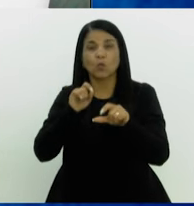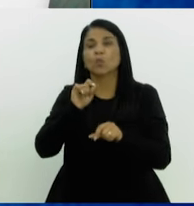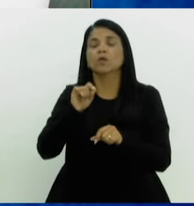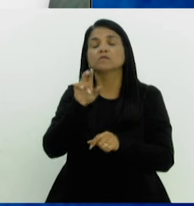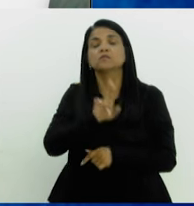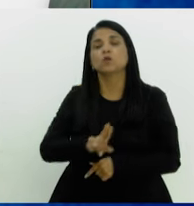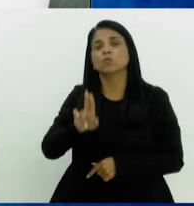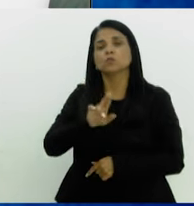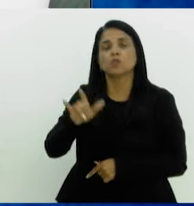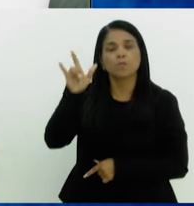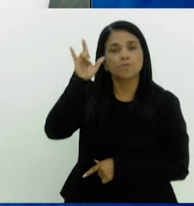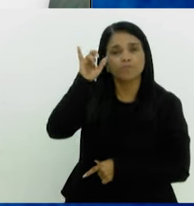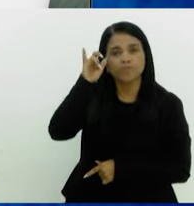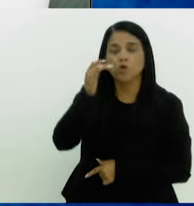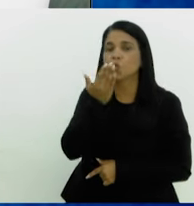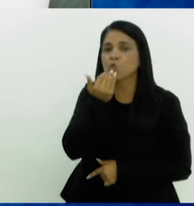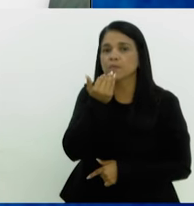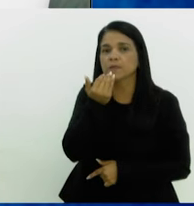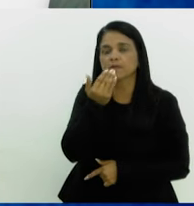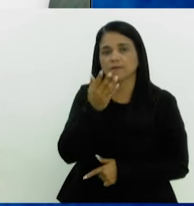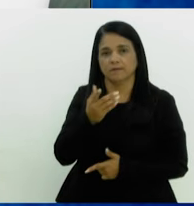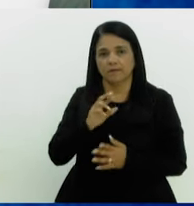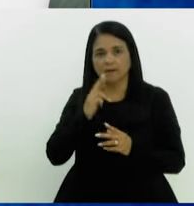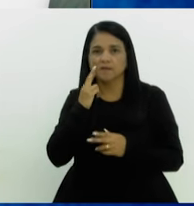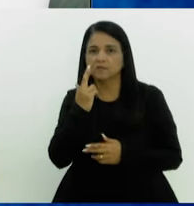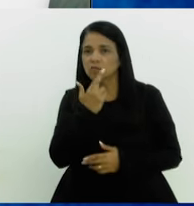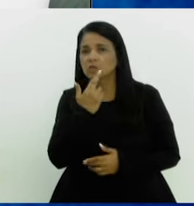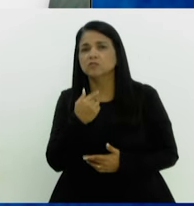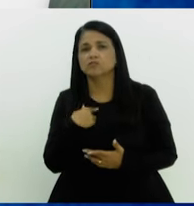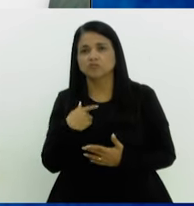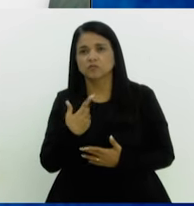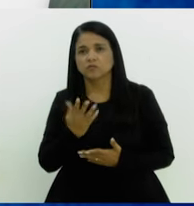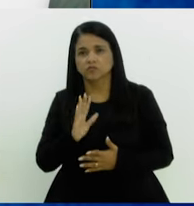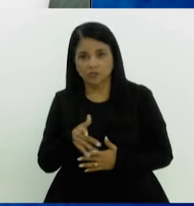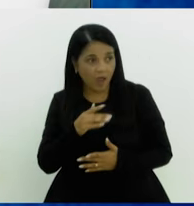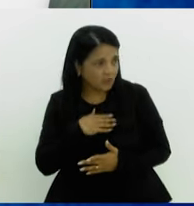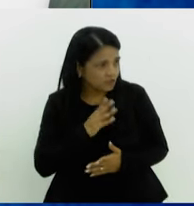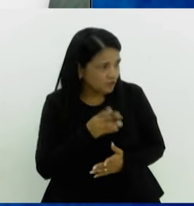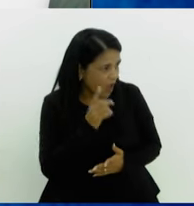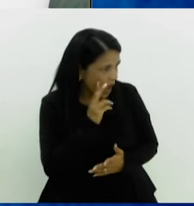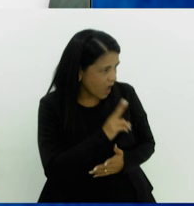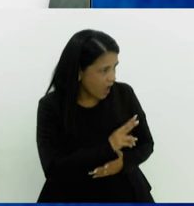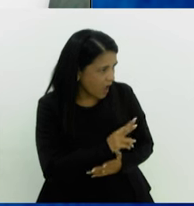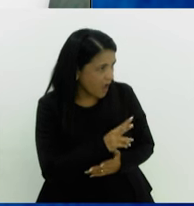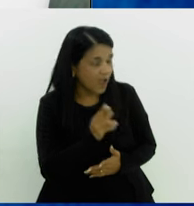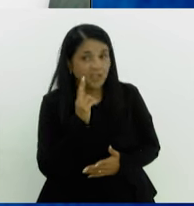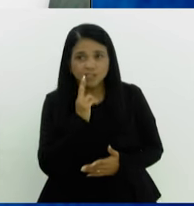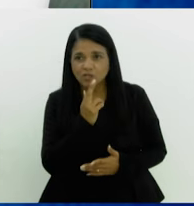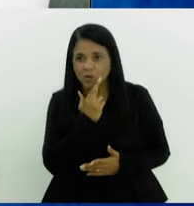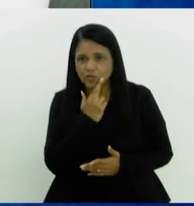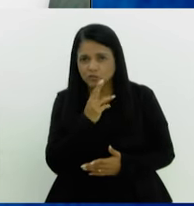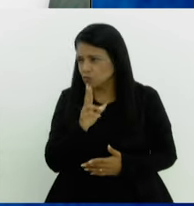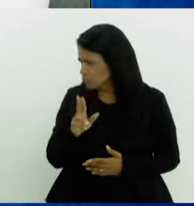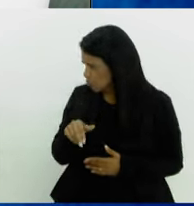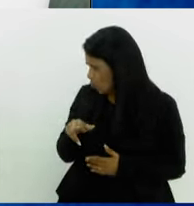comida num restaurante uma já você já olhou restaurante